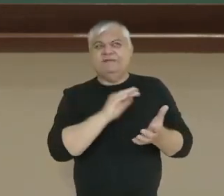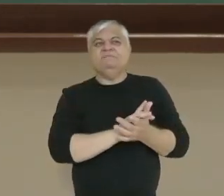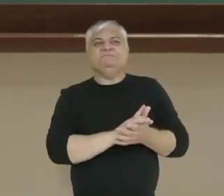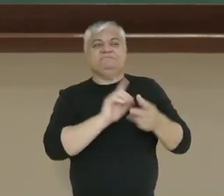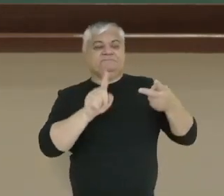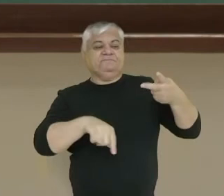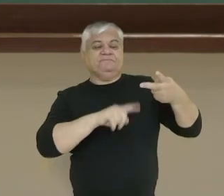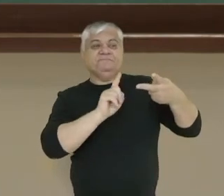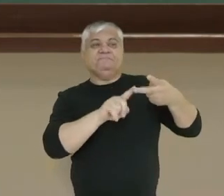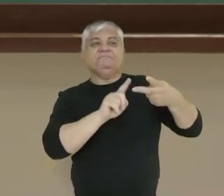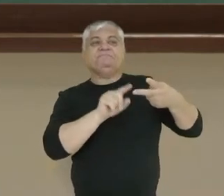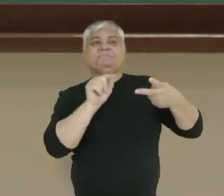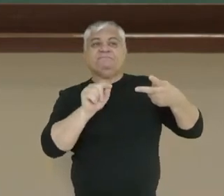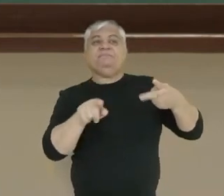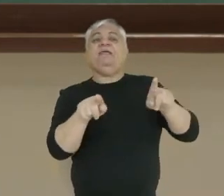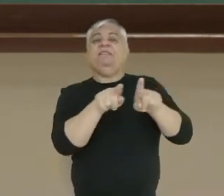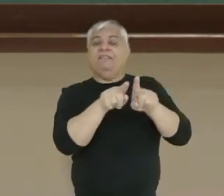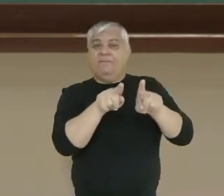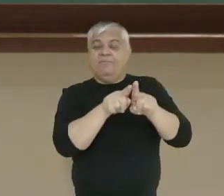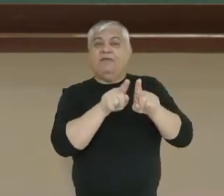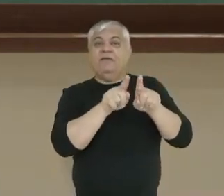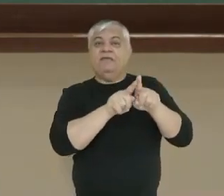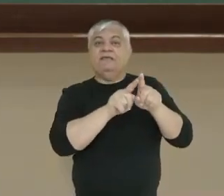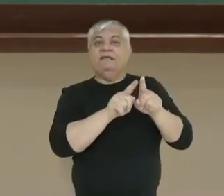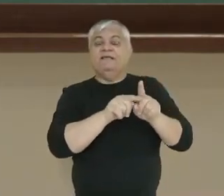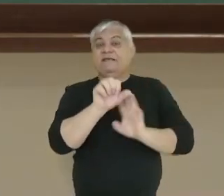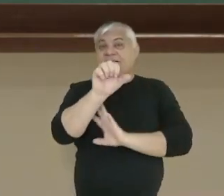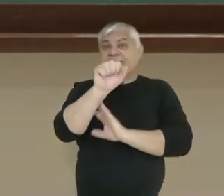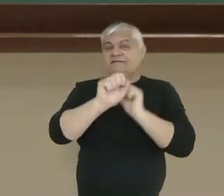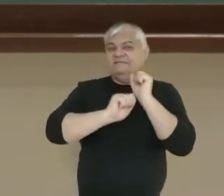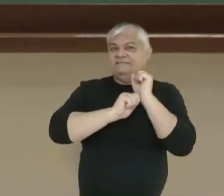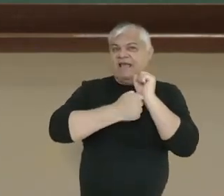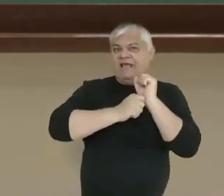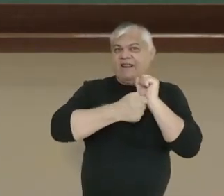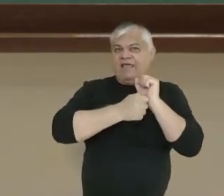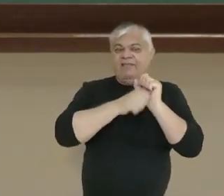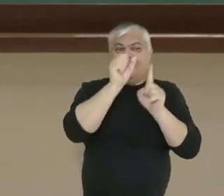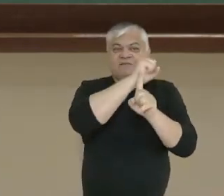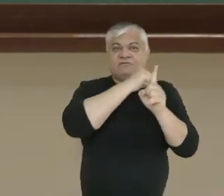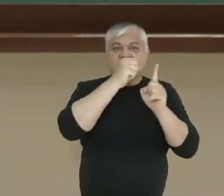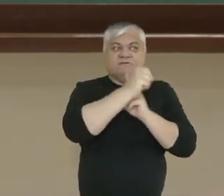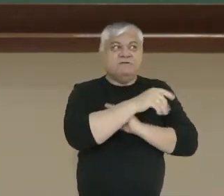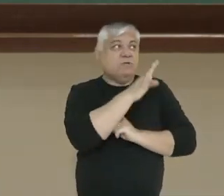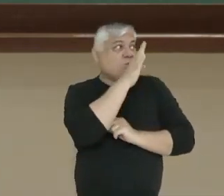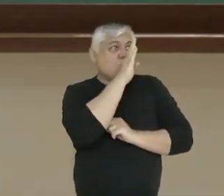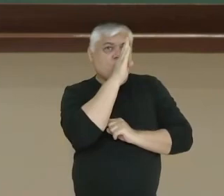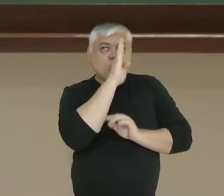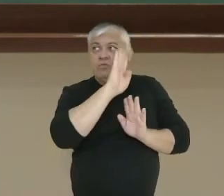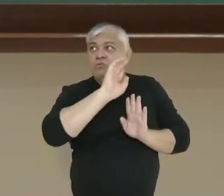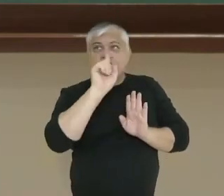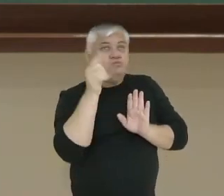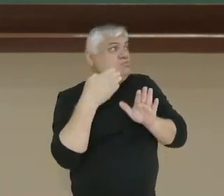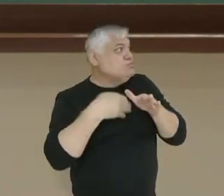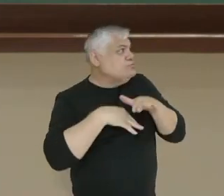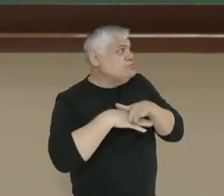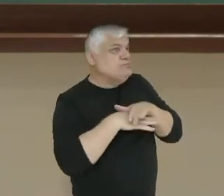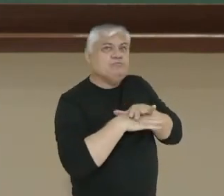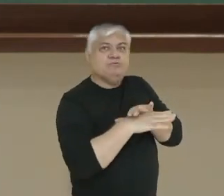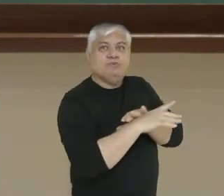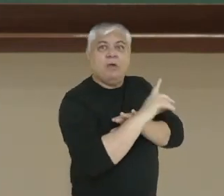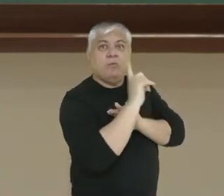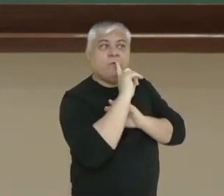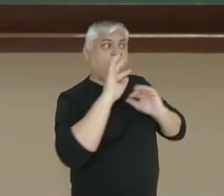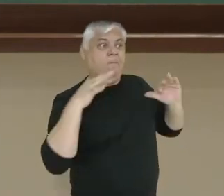A gente vai ter uma sociedade secreta, sim, eles se encontravam secretamente, não existia a possibilidade